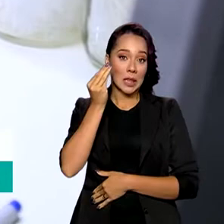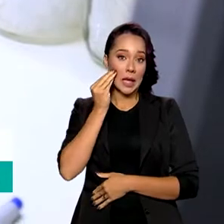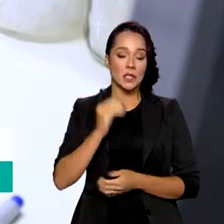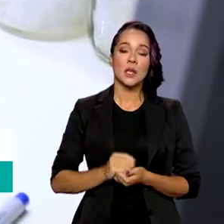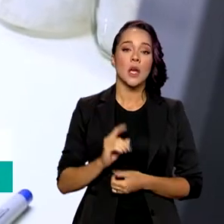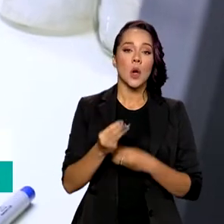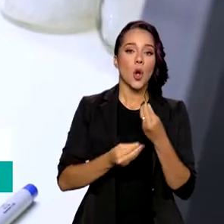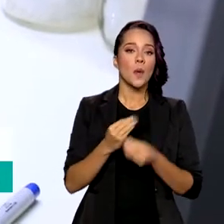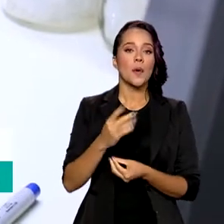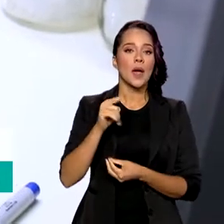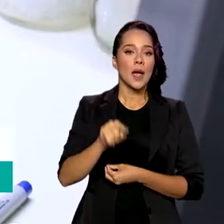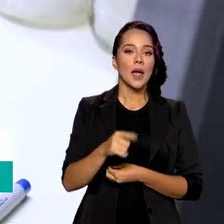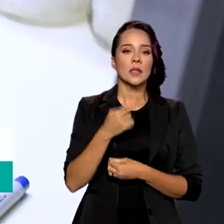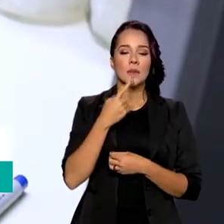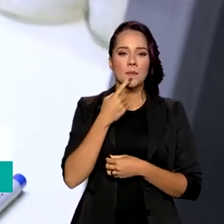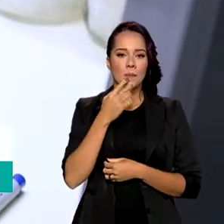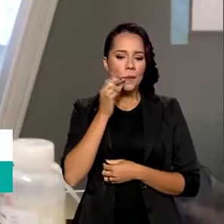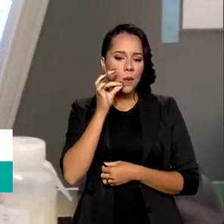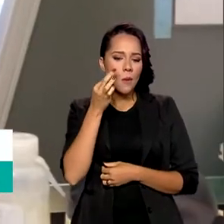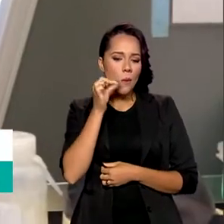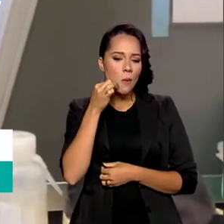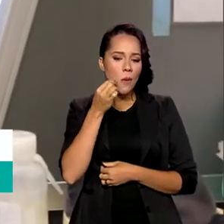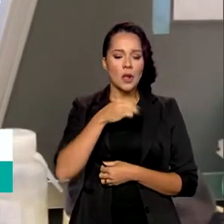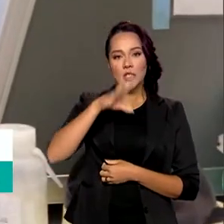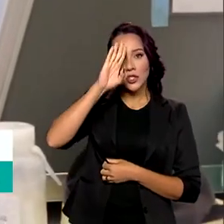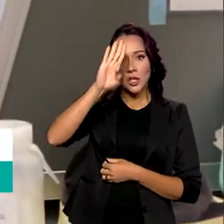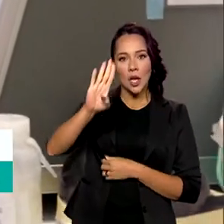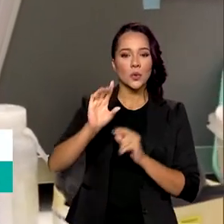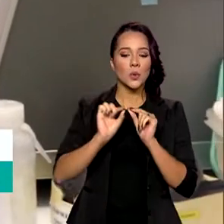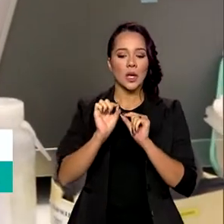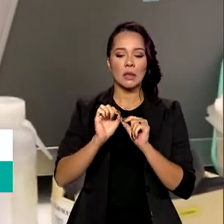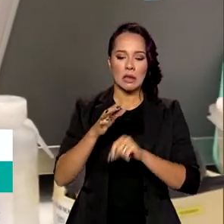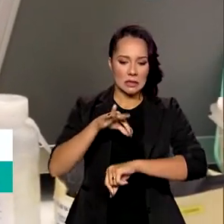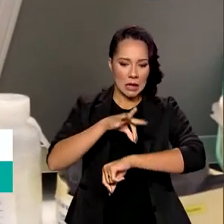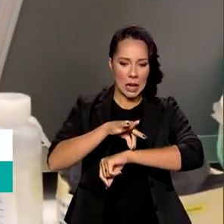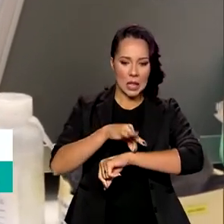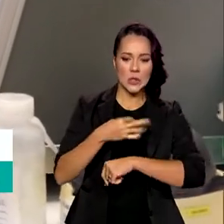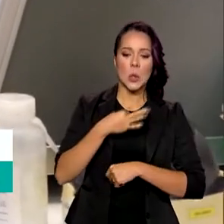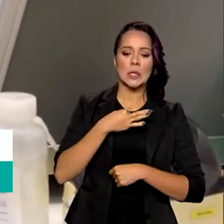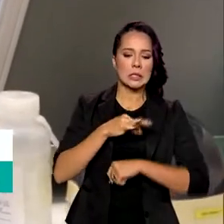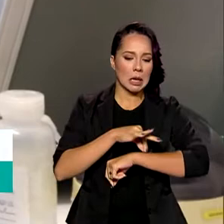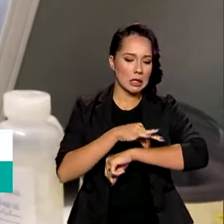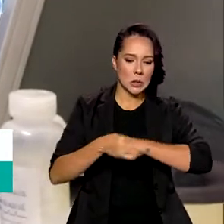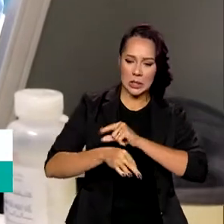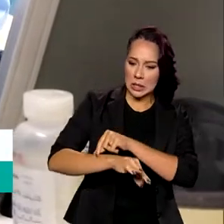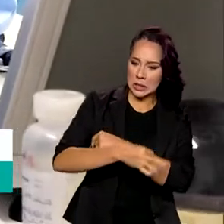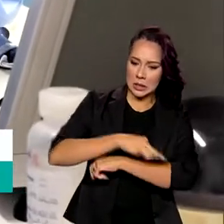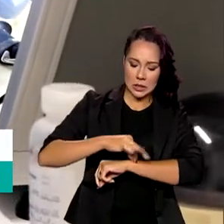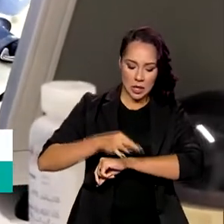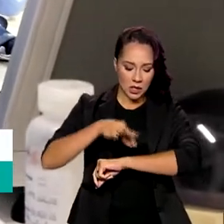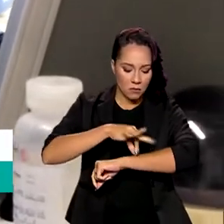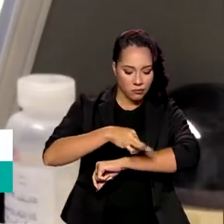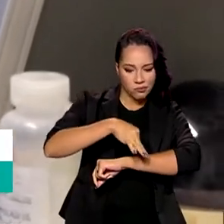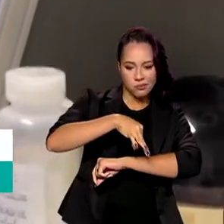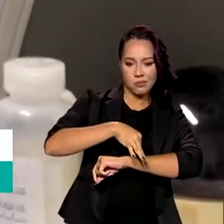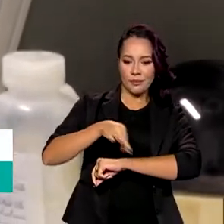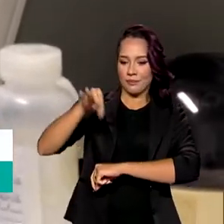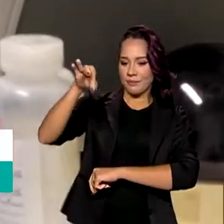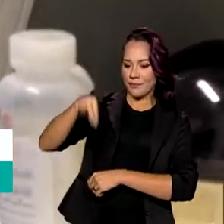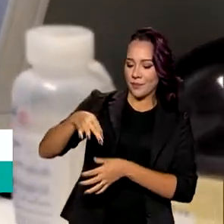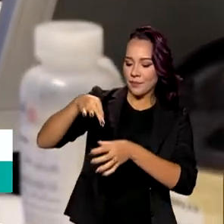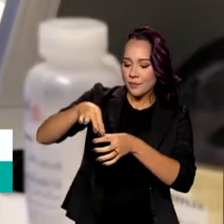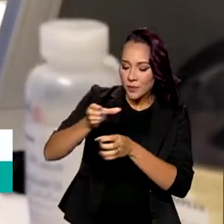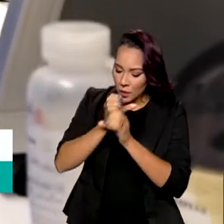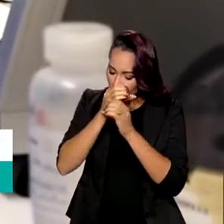realizado a partir de amostras de fluídos coletados diretamente né daquelas lesões que se manifestam na pele de quem tá com a